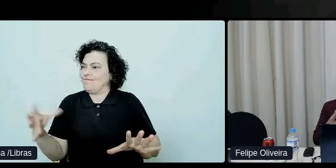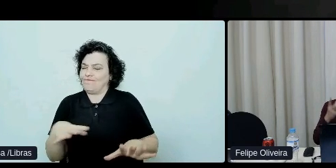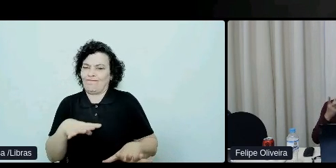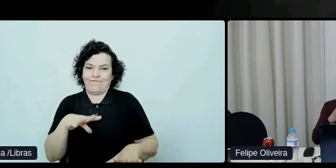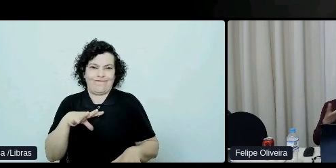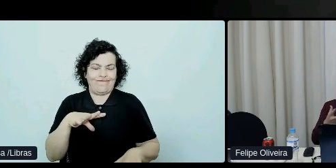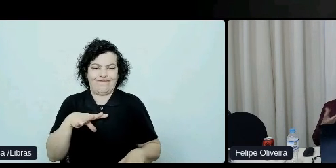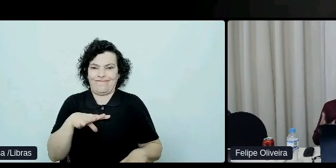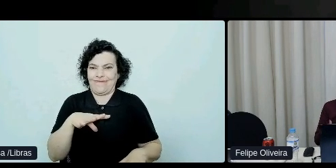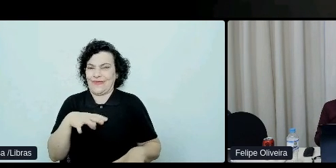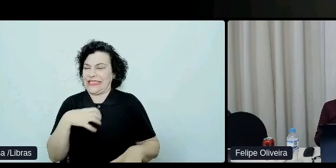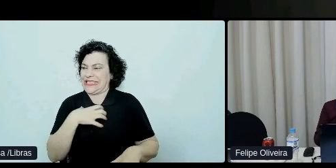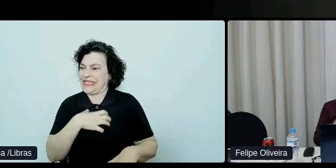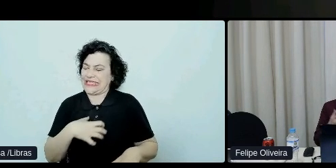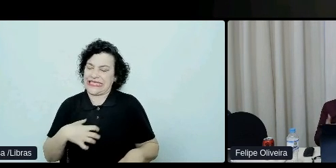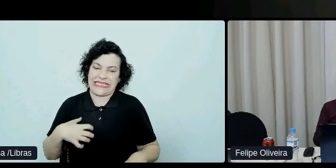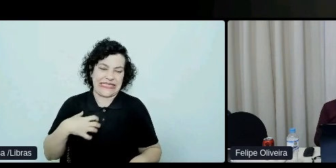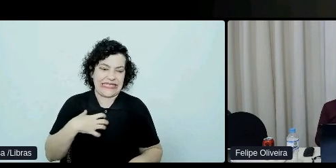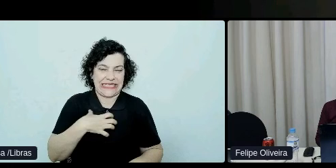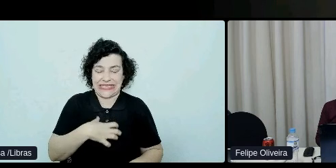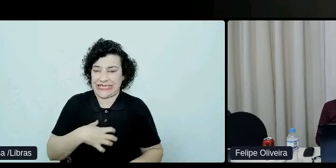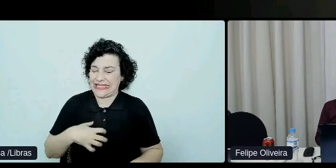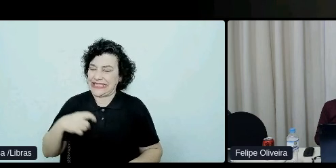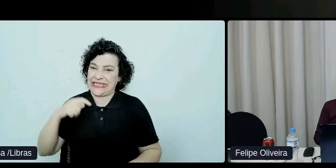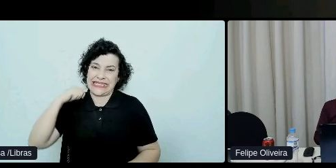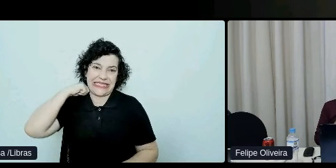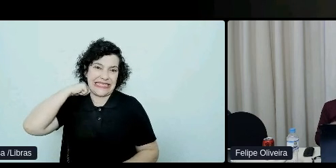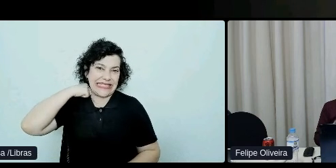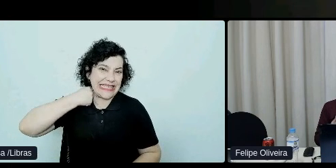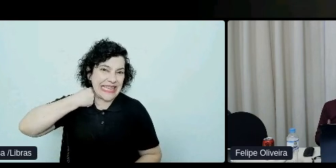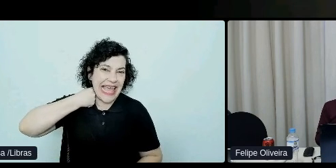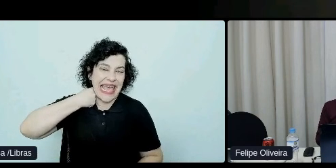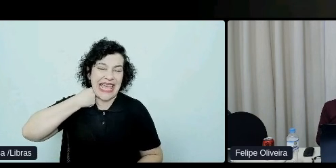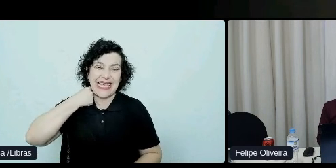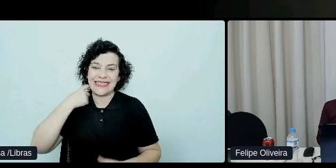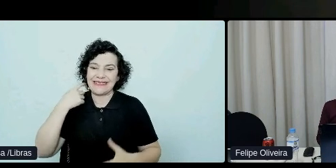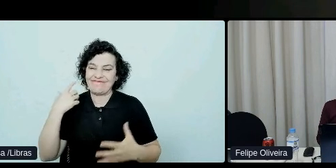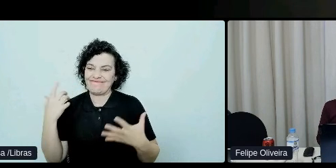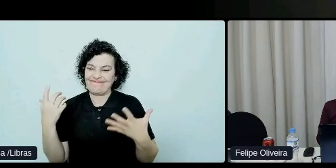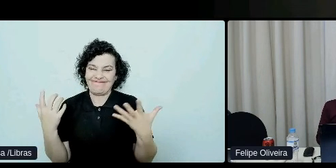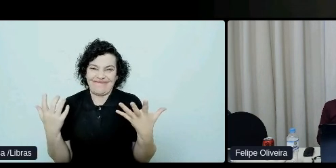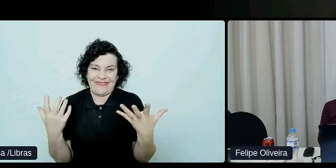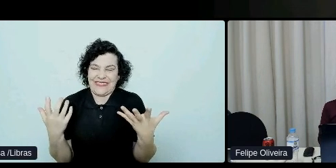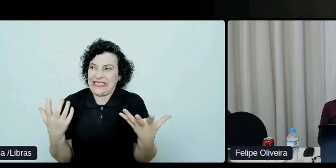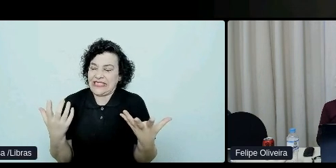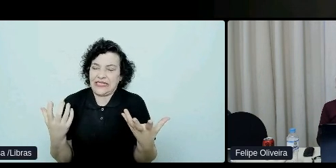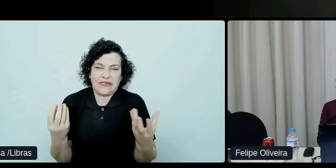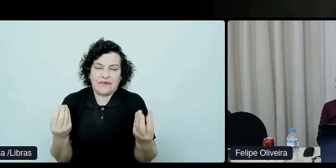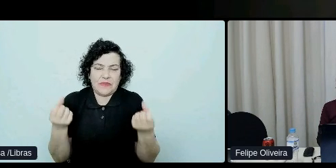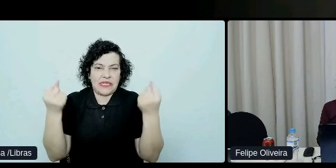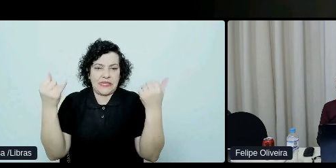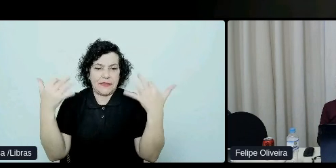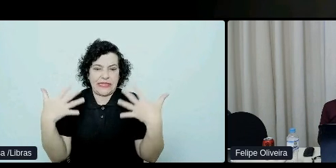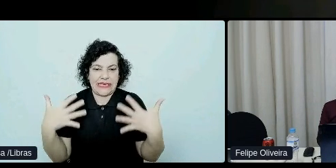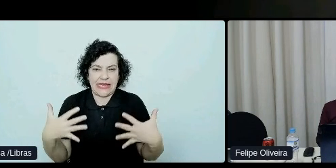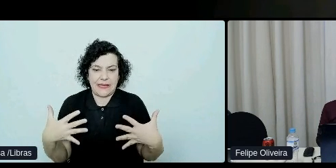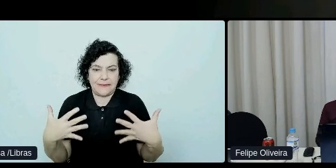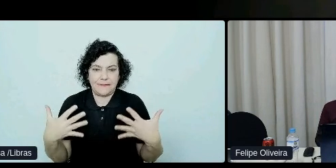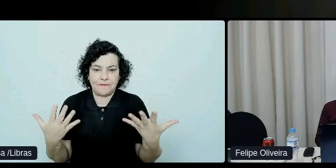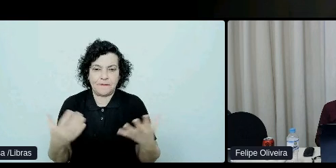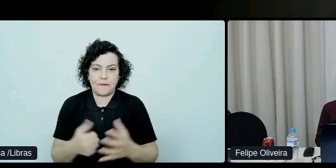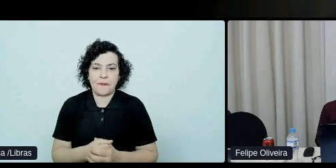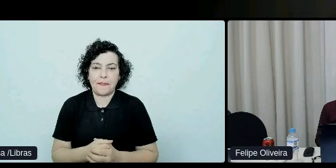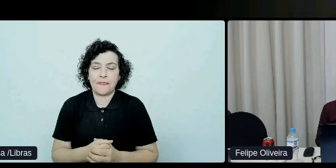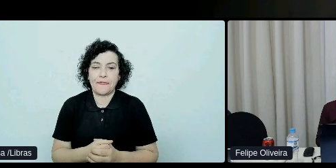Os episódios ali de maior estresse, onde gera como é que eu posso explicar? Me ajuda.